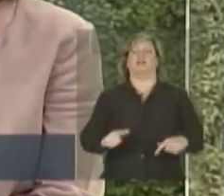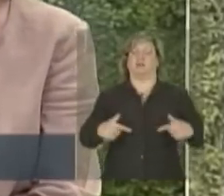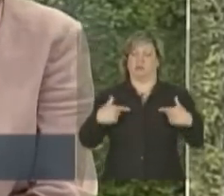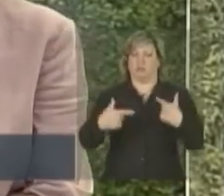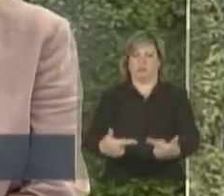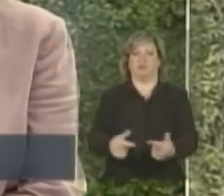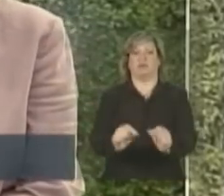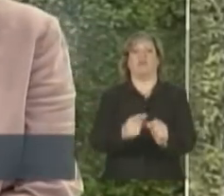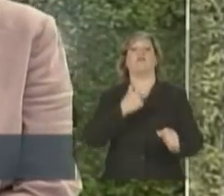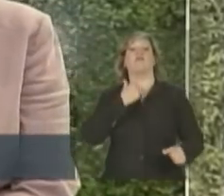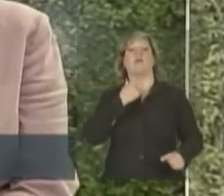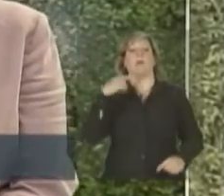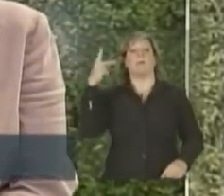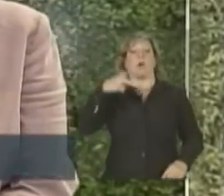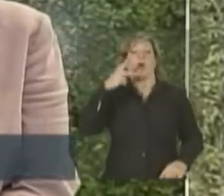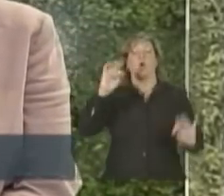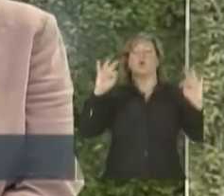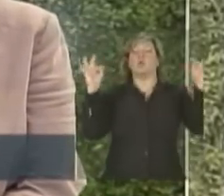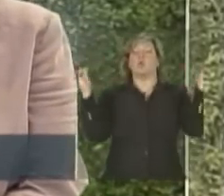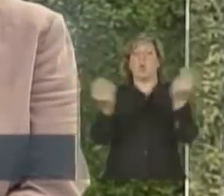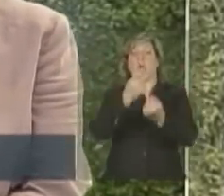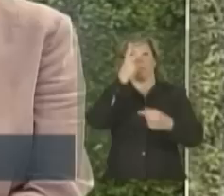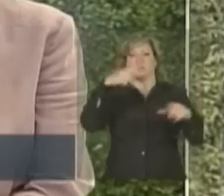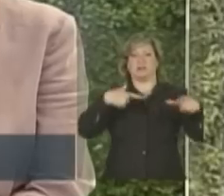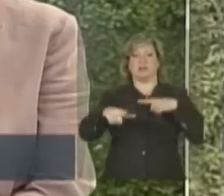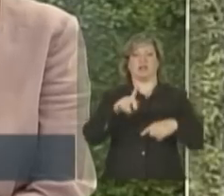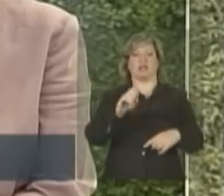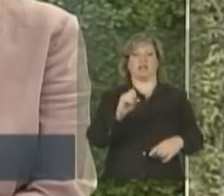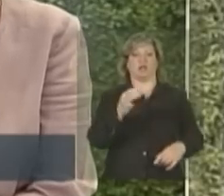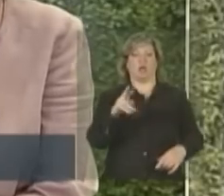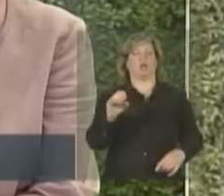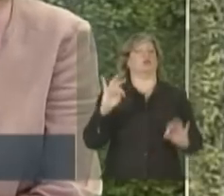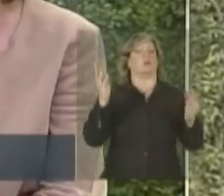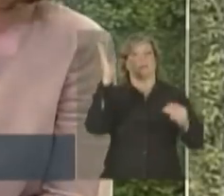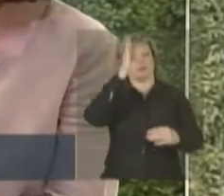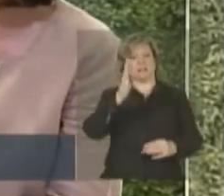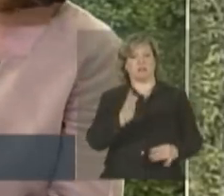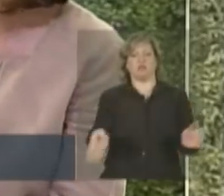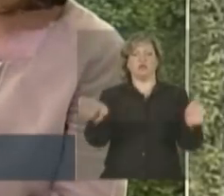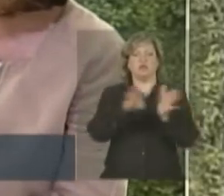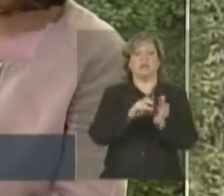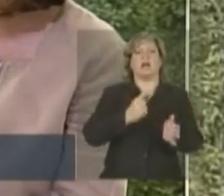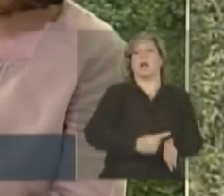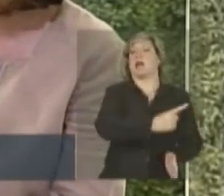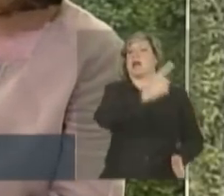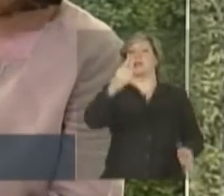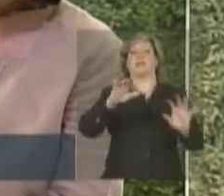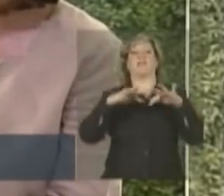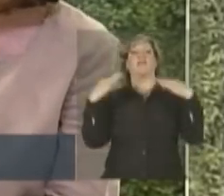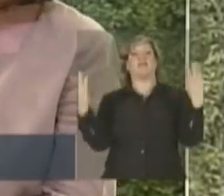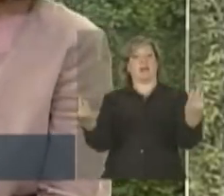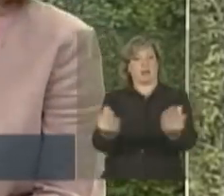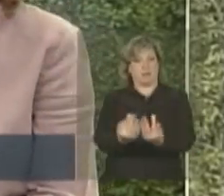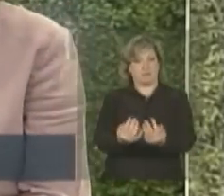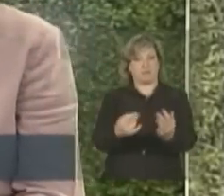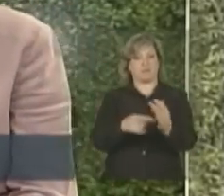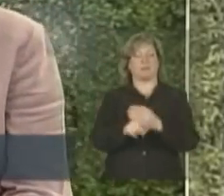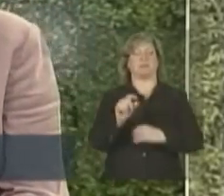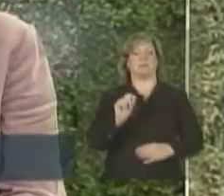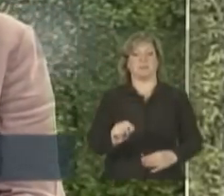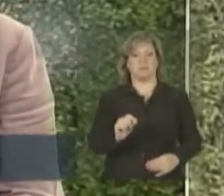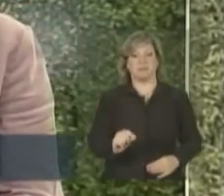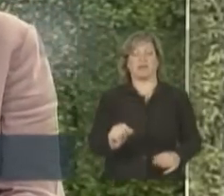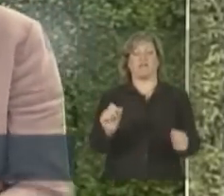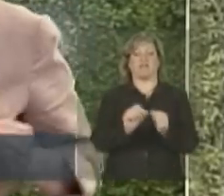vontade política de todos os gestores e de todo o Brasil, chegando em cada família, ministra Tereza Campelo, e produzindo